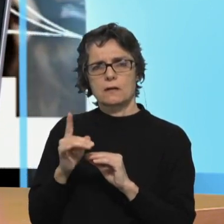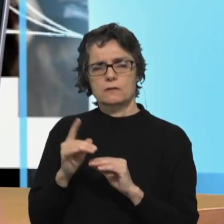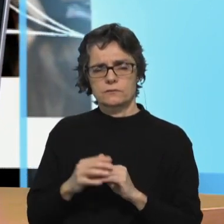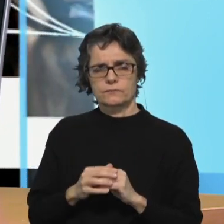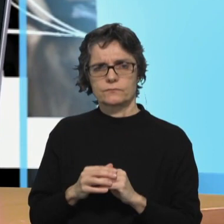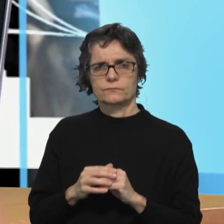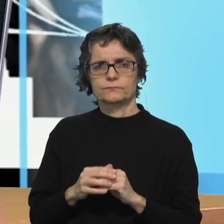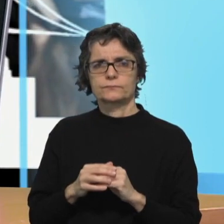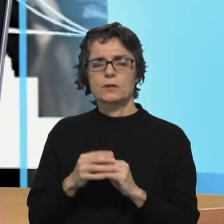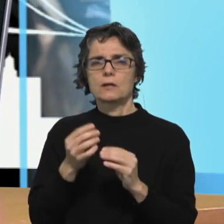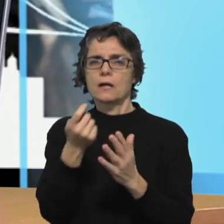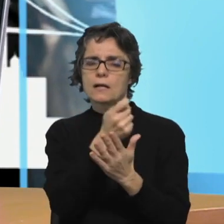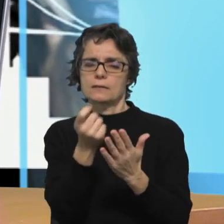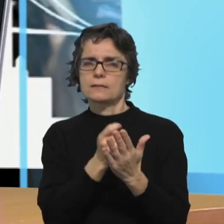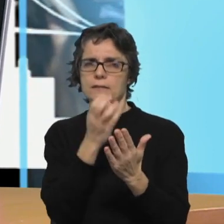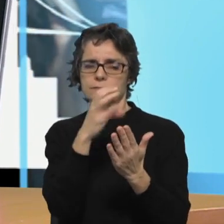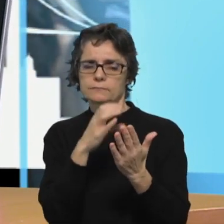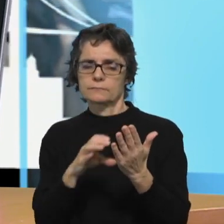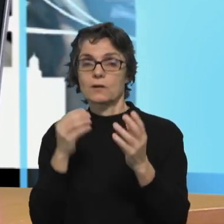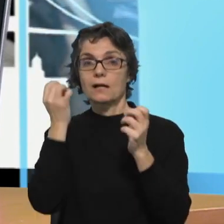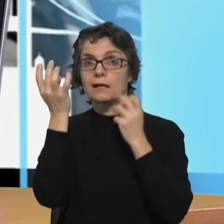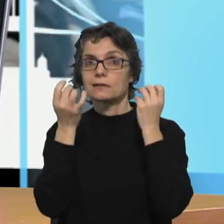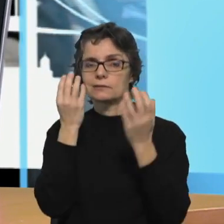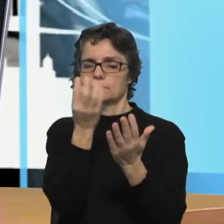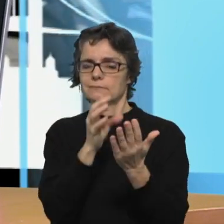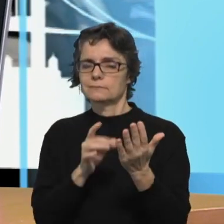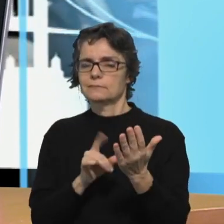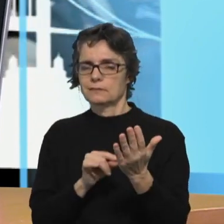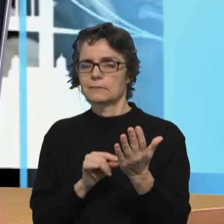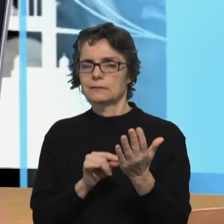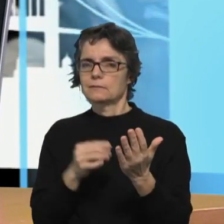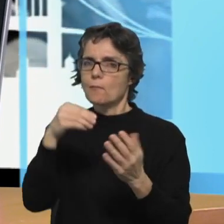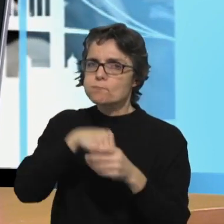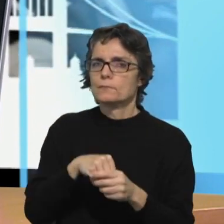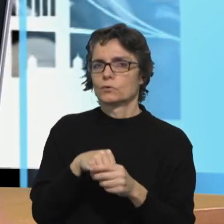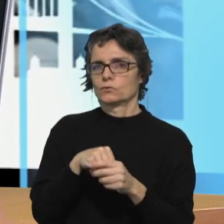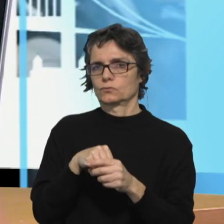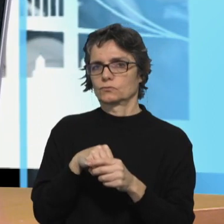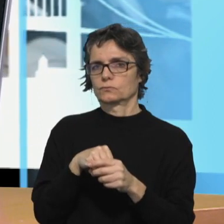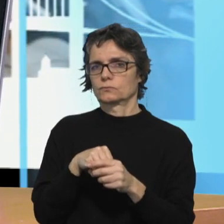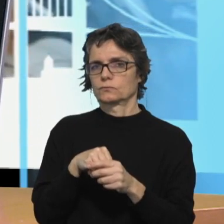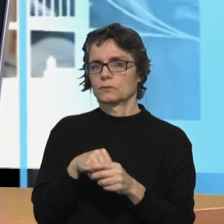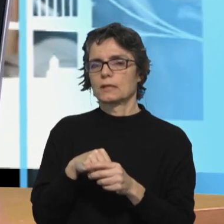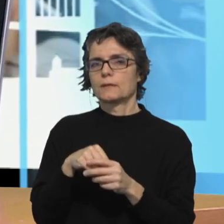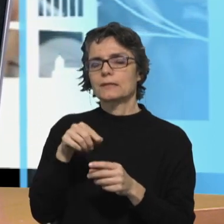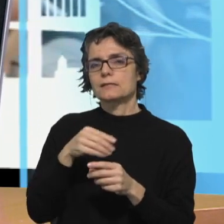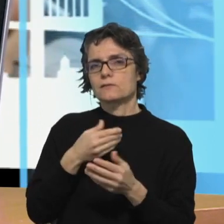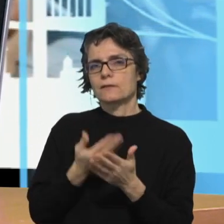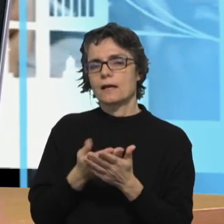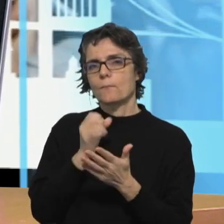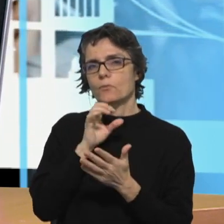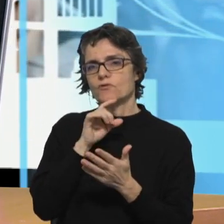dimensão gráfica, a dimensão lúdica estão ao serviço daquilo que deve ser uma experiência de grupo, não é?